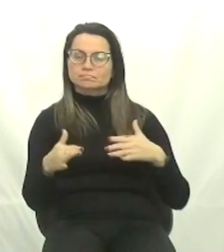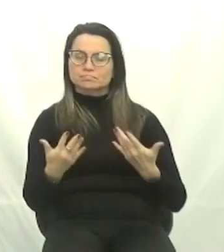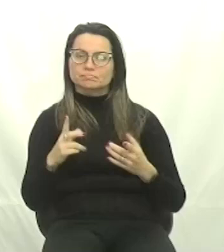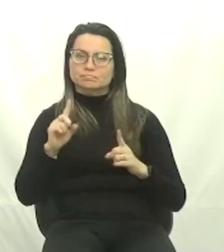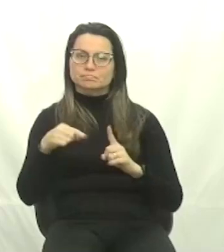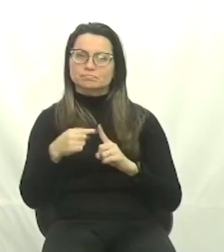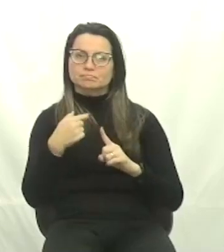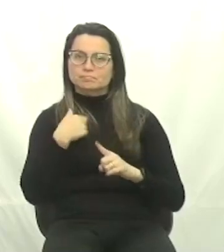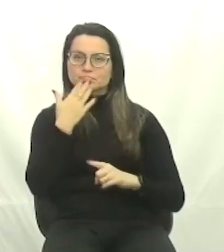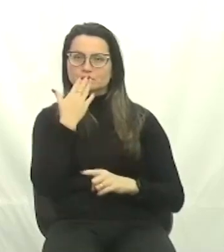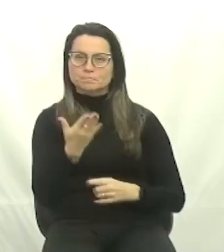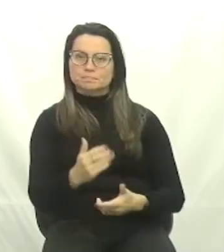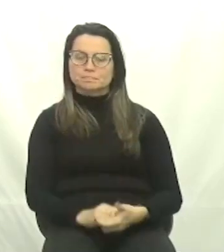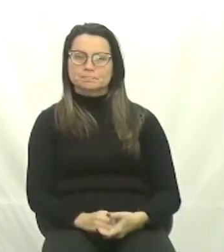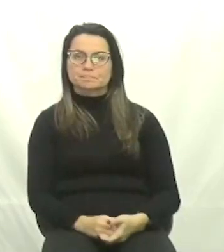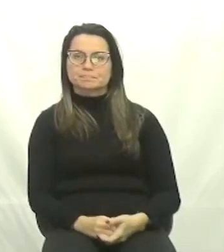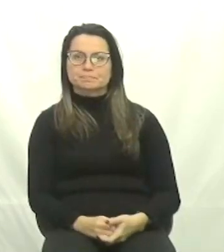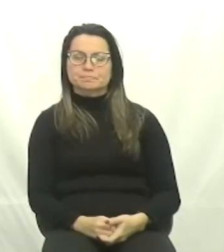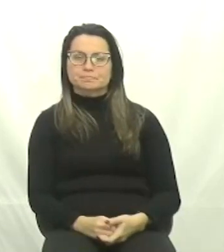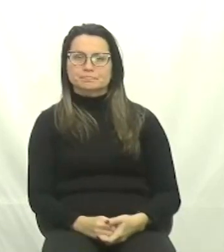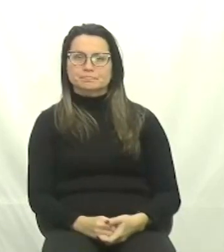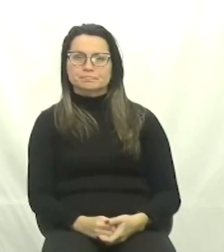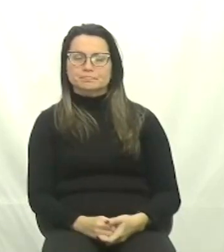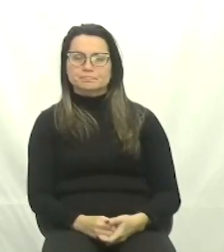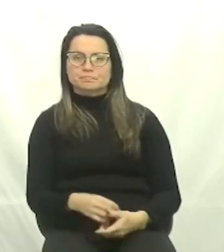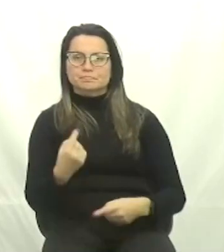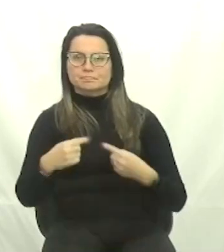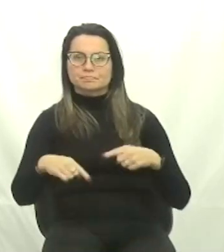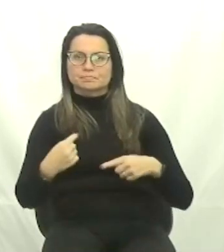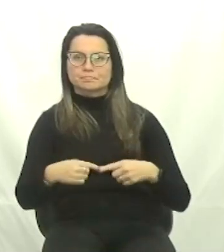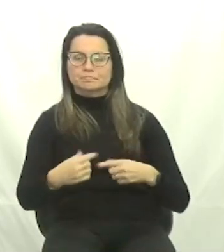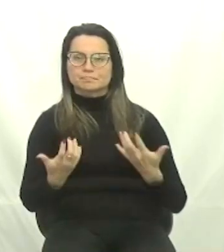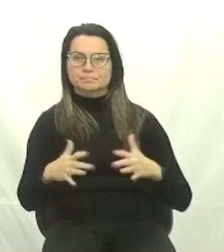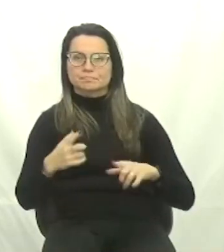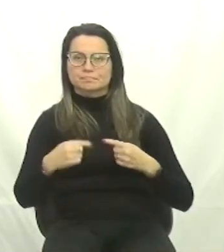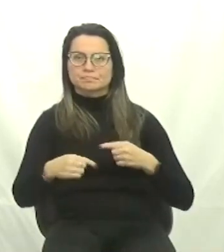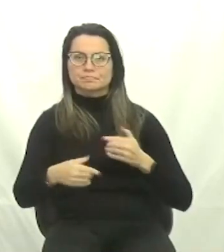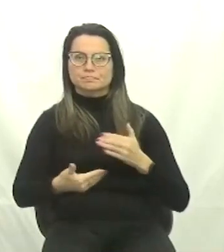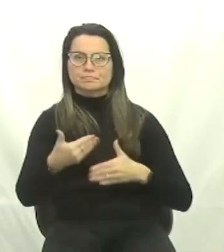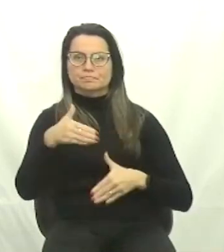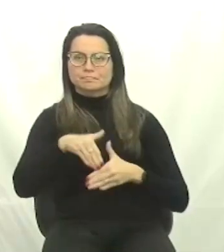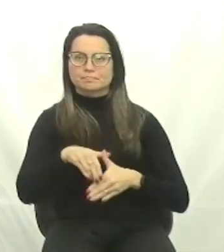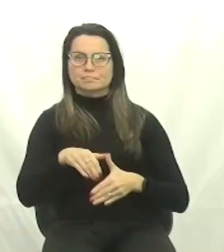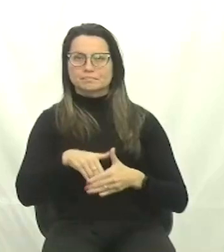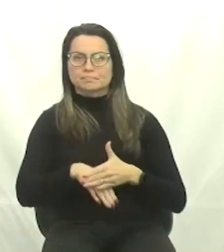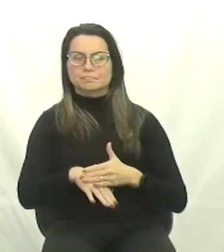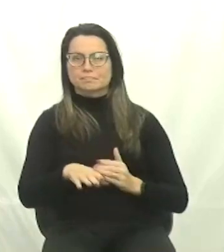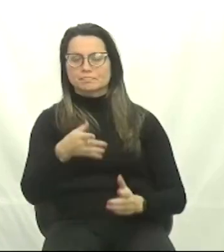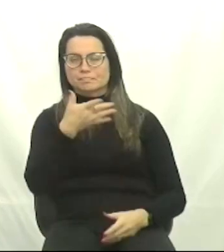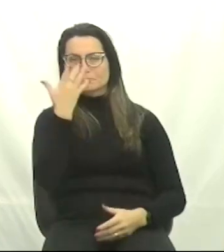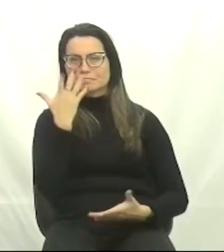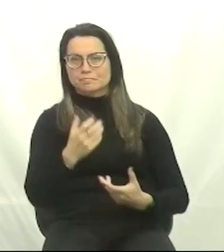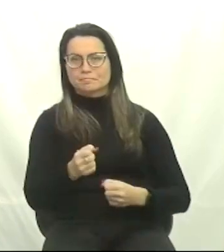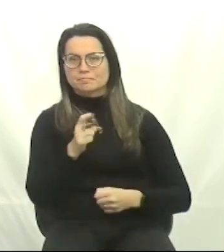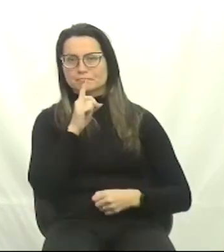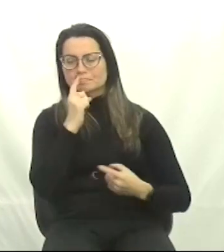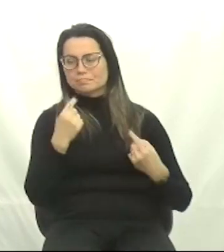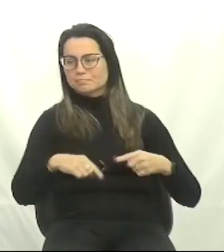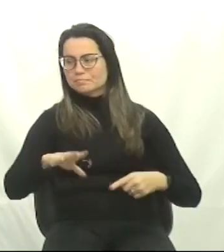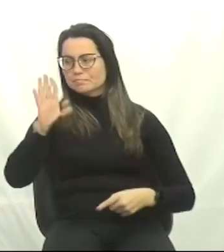esse pedido. Obrigada. Requerimento continua em discussão. Não havendo quem queira discutir, o requerimento está em votação. Os